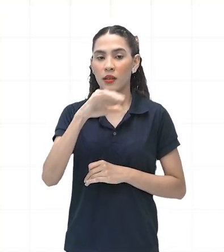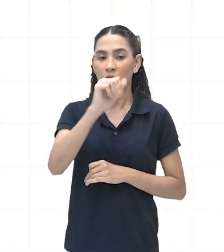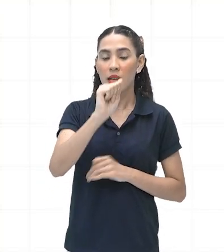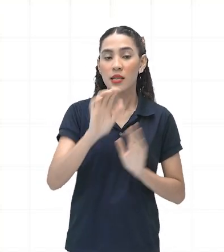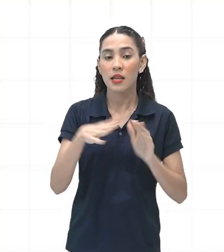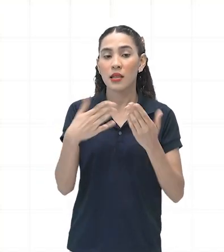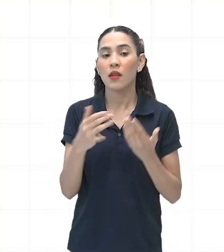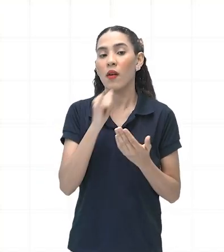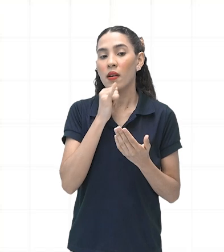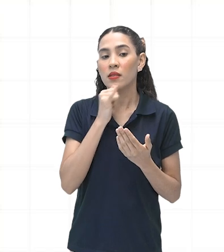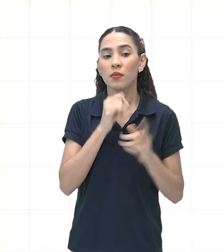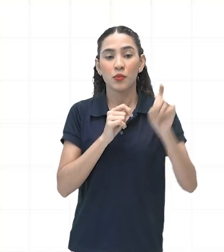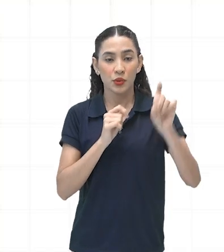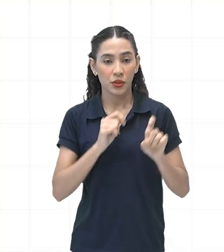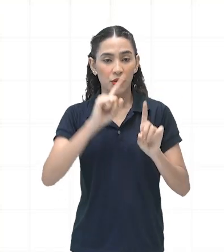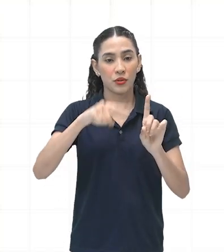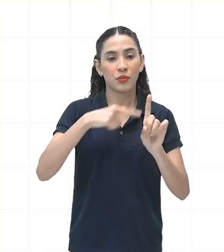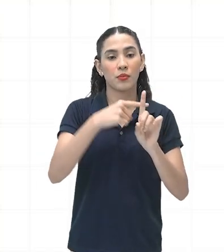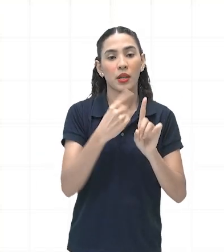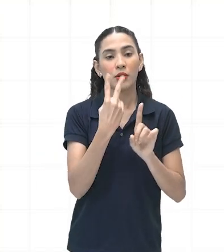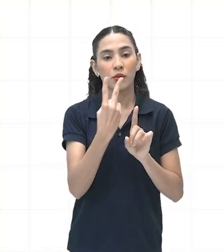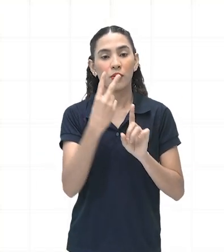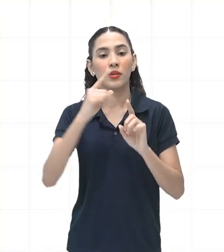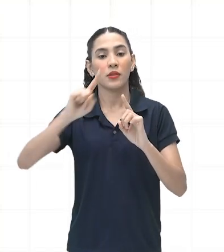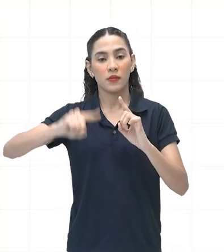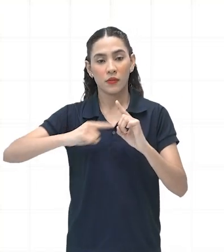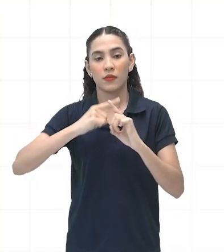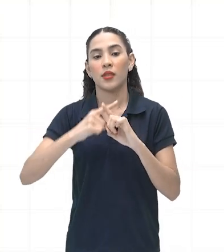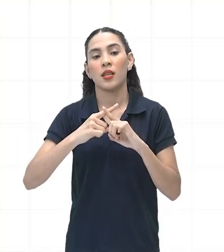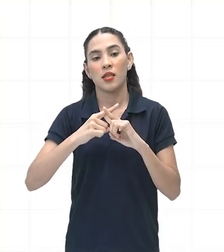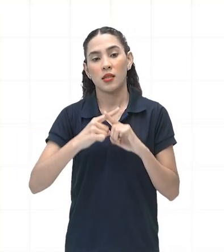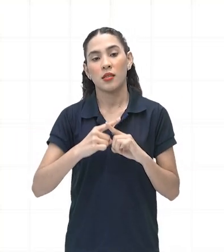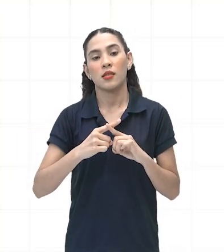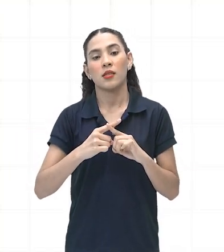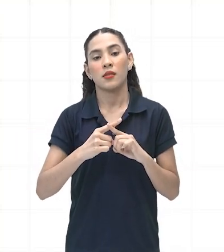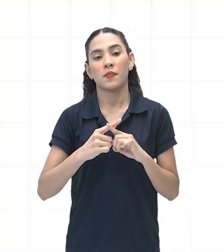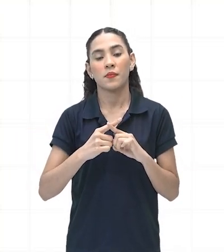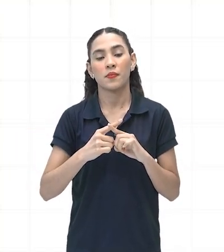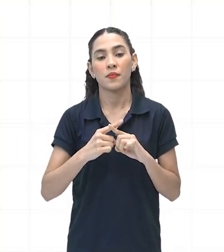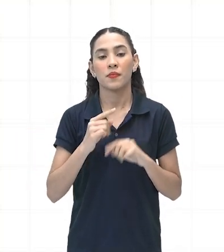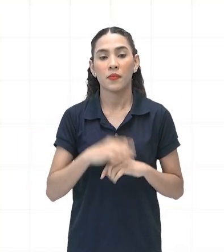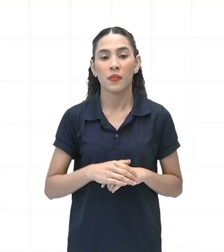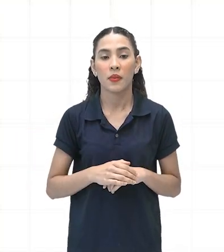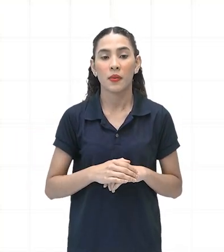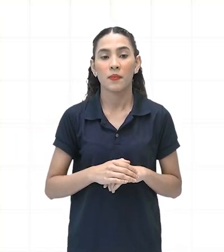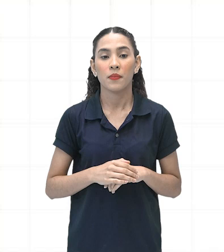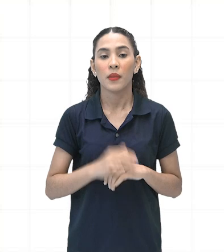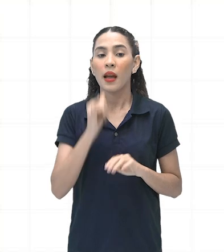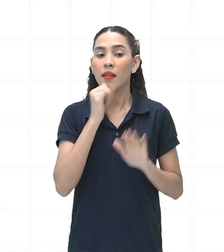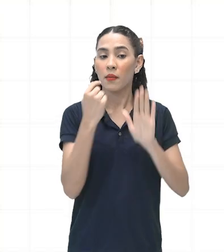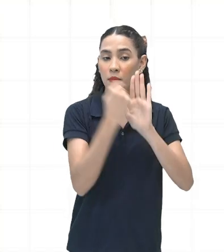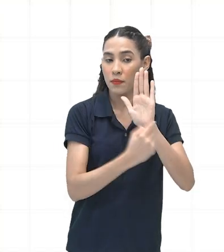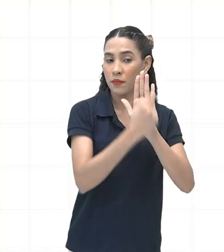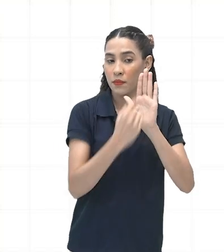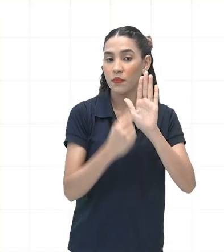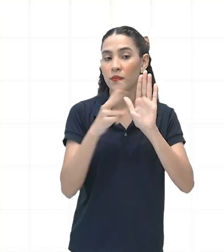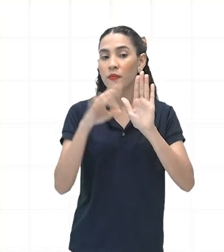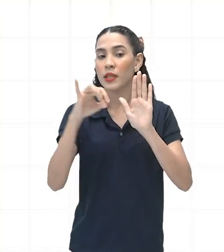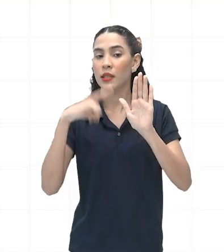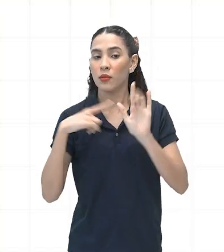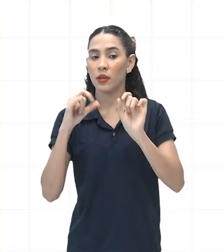ficar x mais 2 vezes... Tirando o x mais 2 dessa parcela, sobra exatamente